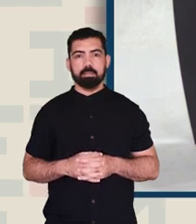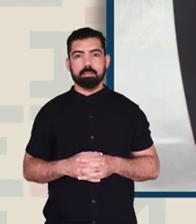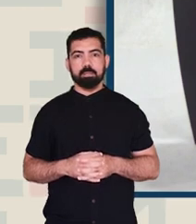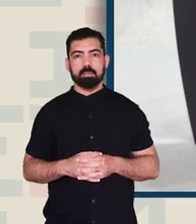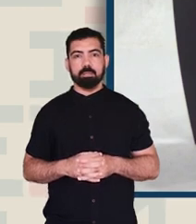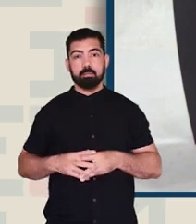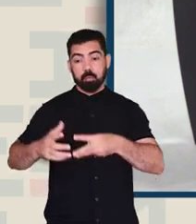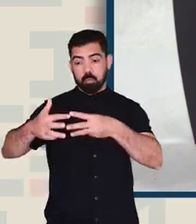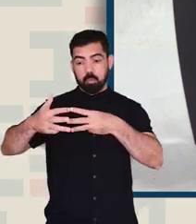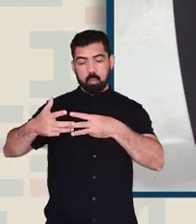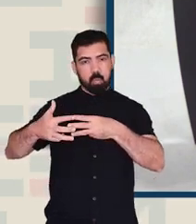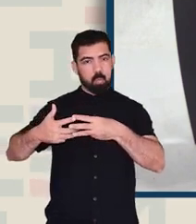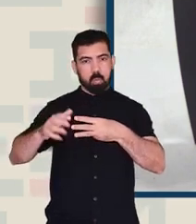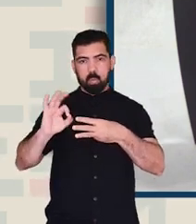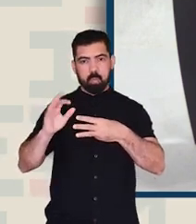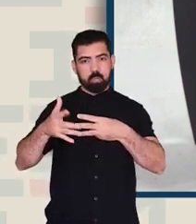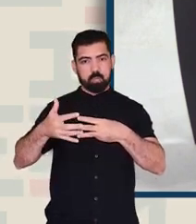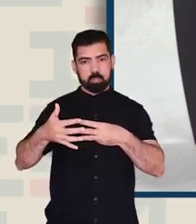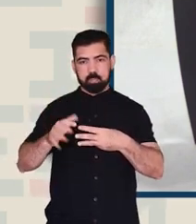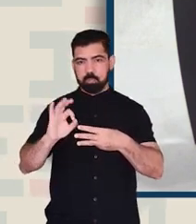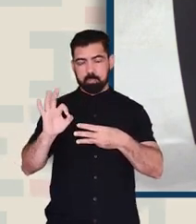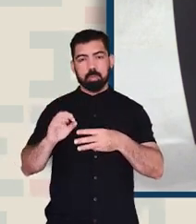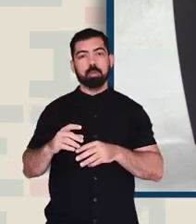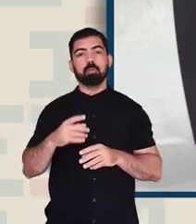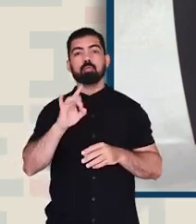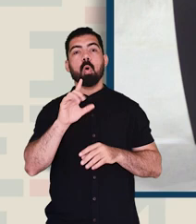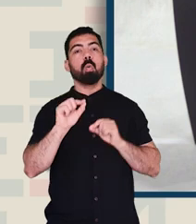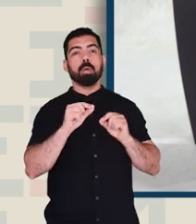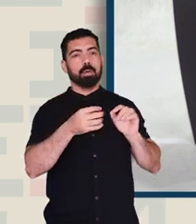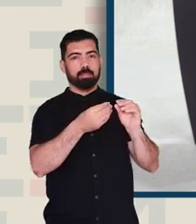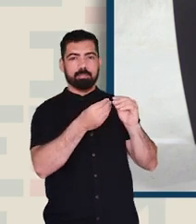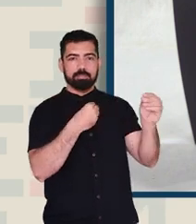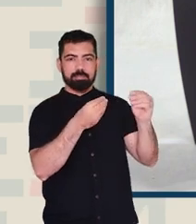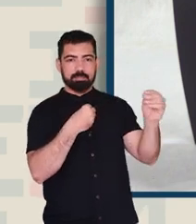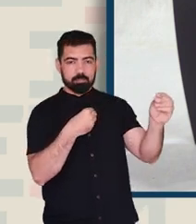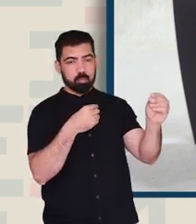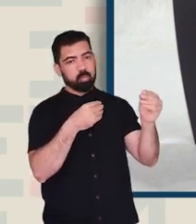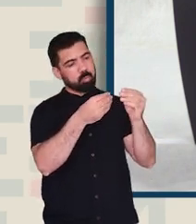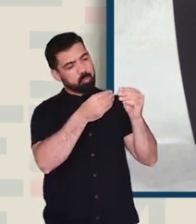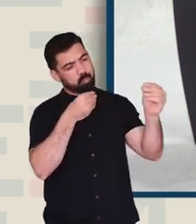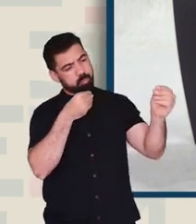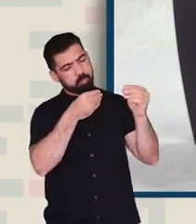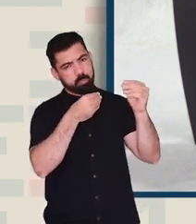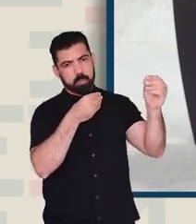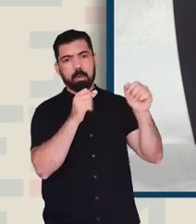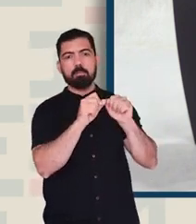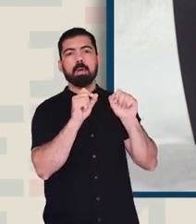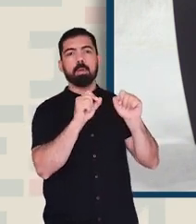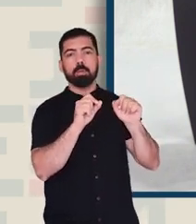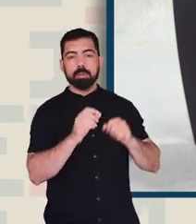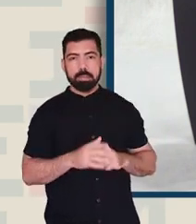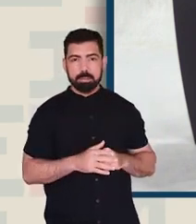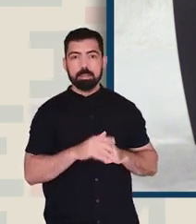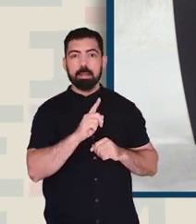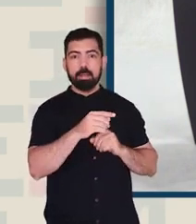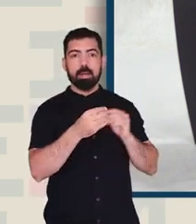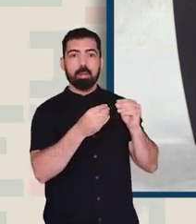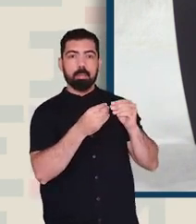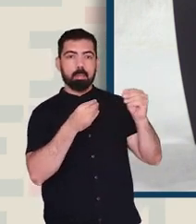Aqui eu não tenho as bombas, aqui eu só tenho uma vara. E aí o que eu vou fazer é